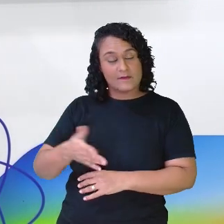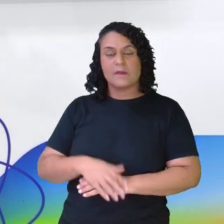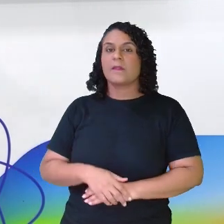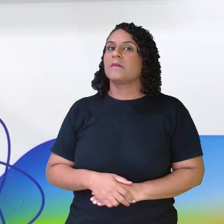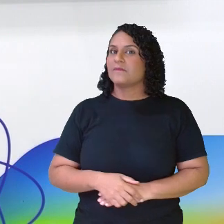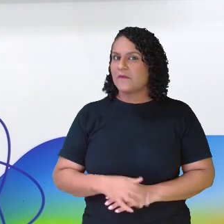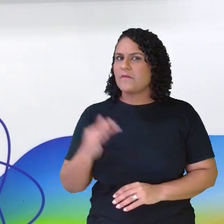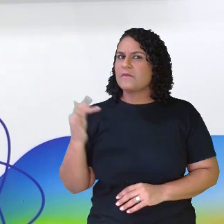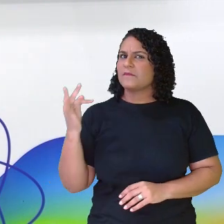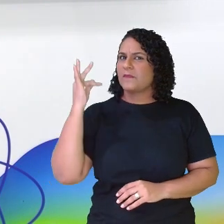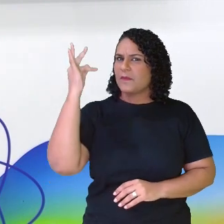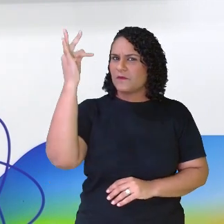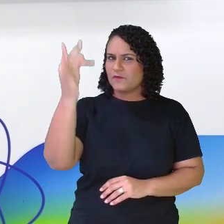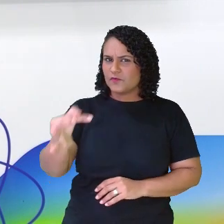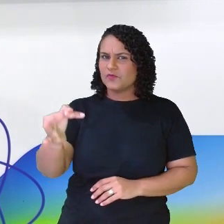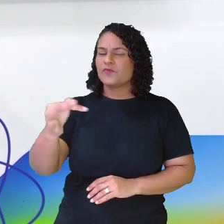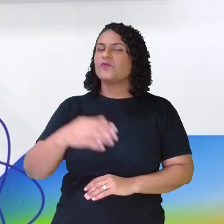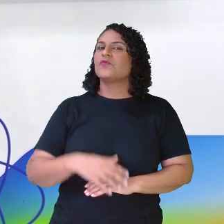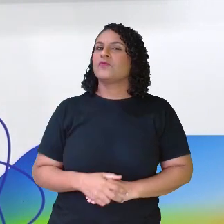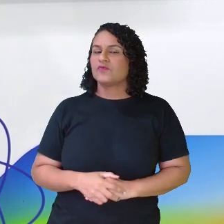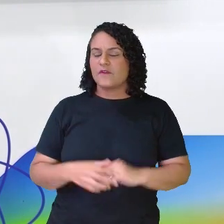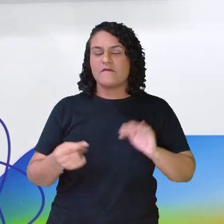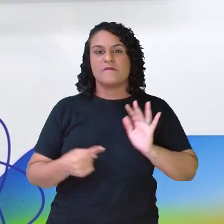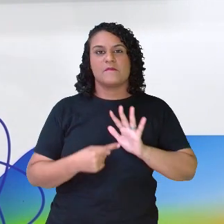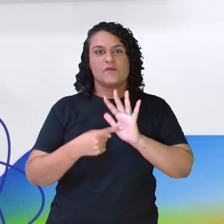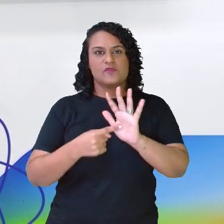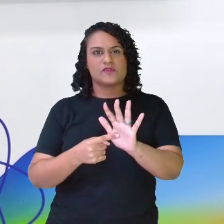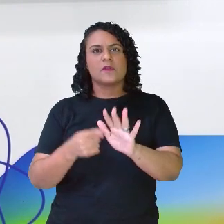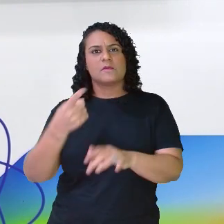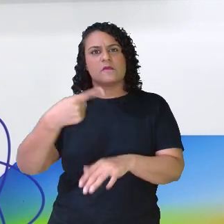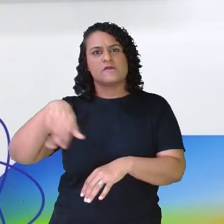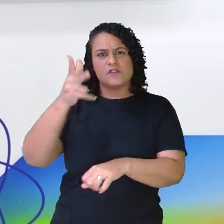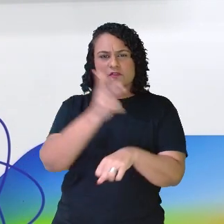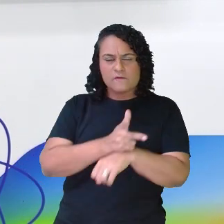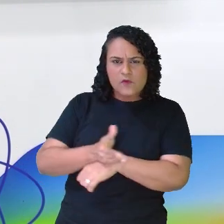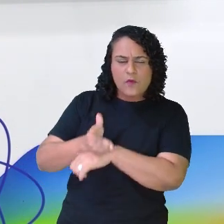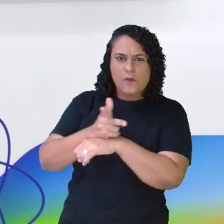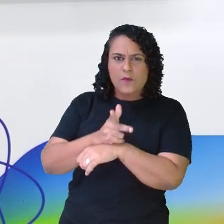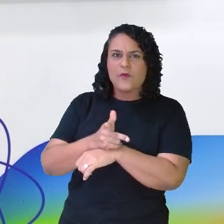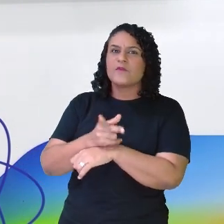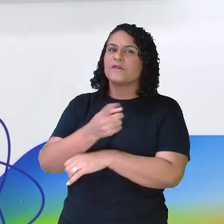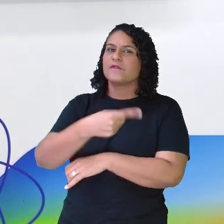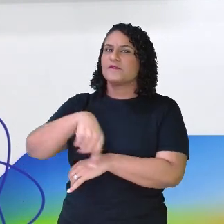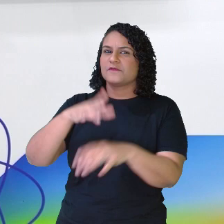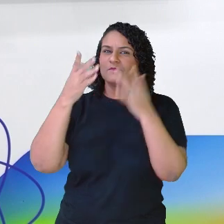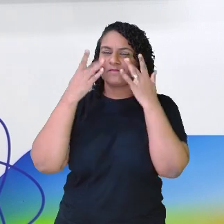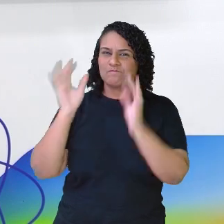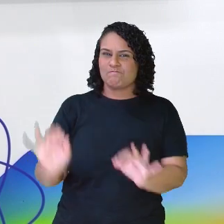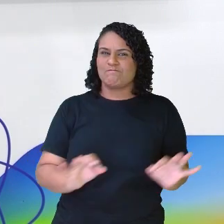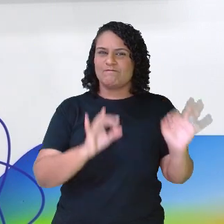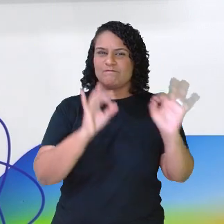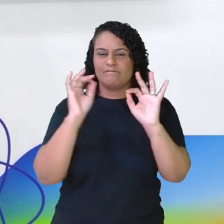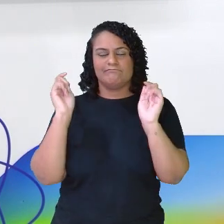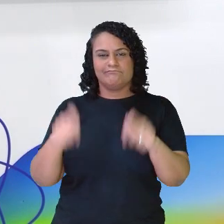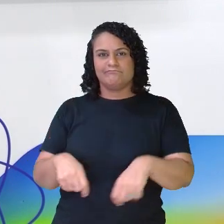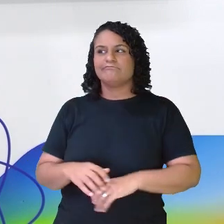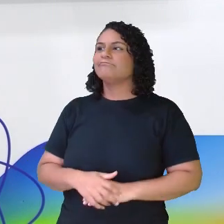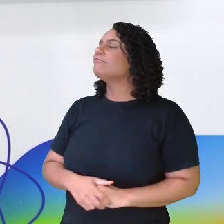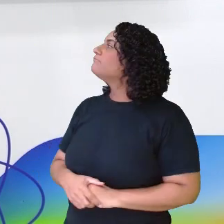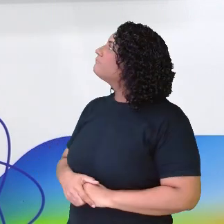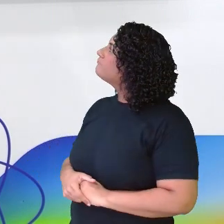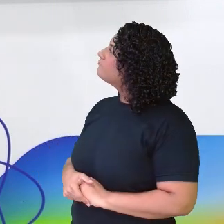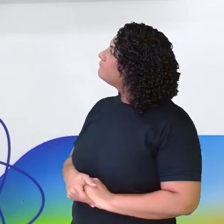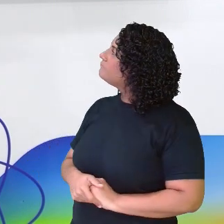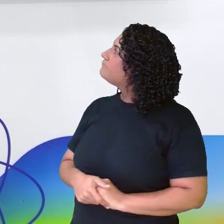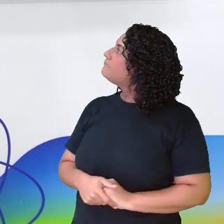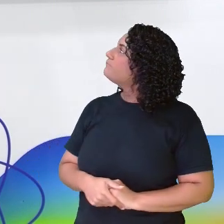gente pode até mostrar para vocês aqui uma visita que eu fiz lá, nós filmamos e aí vocês vão acompanhar. Mas é uma das possibilidades que a gente tem